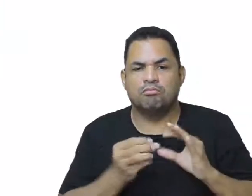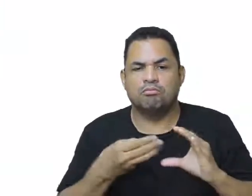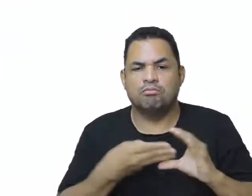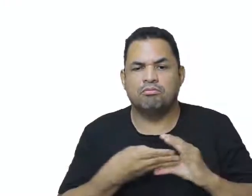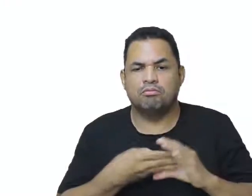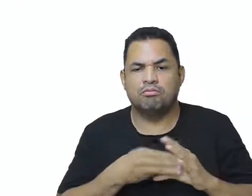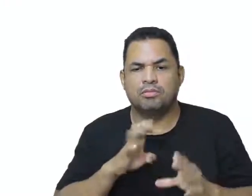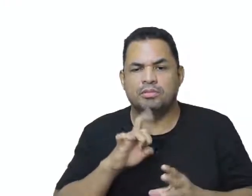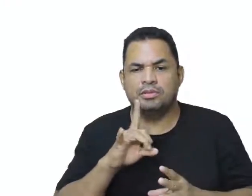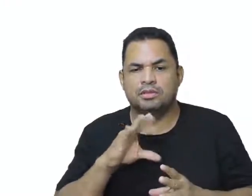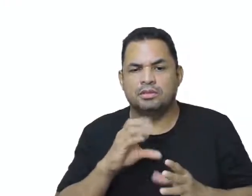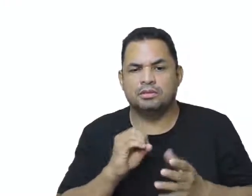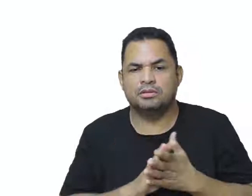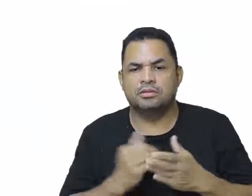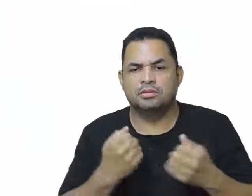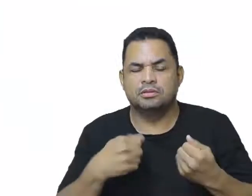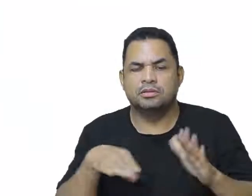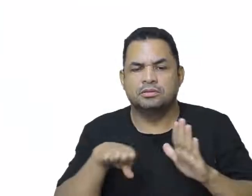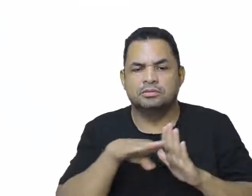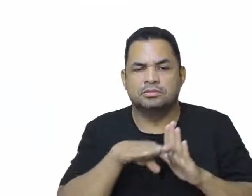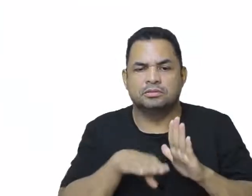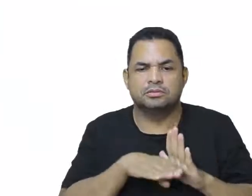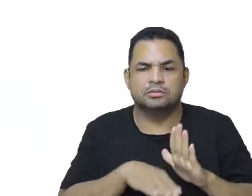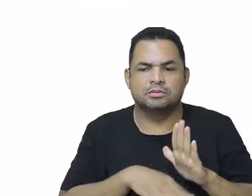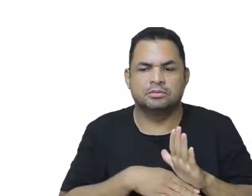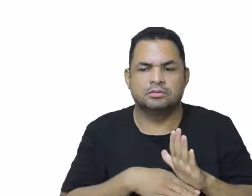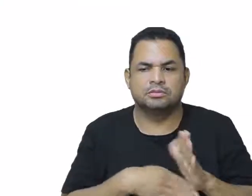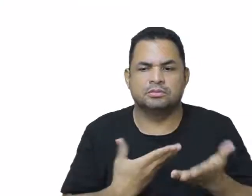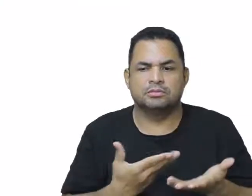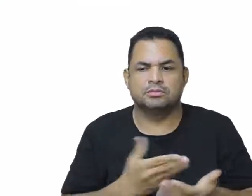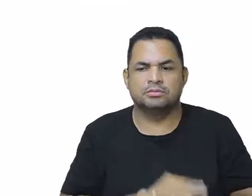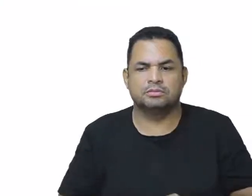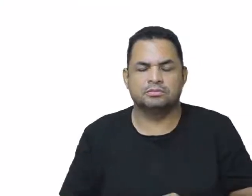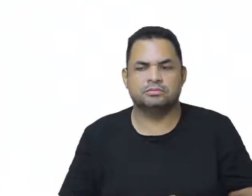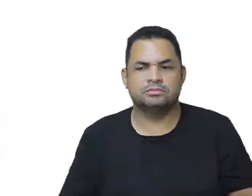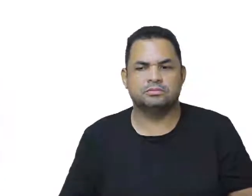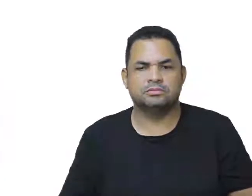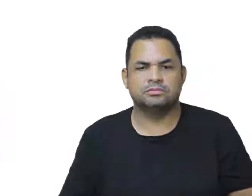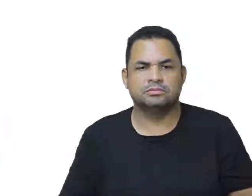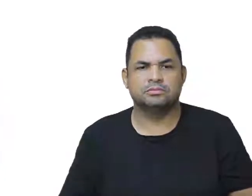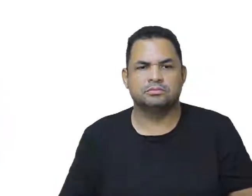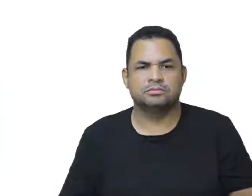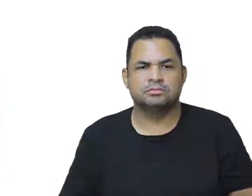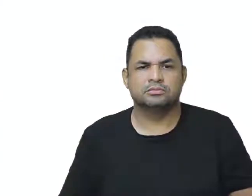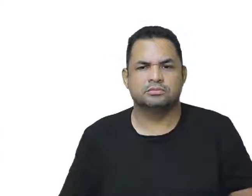os epitélios podem ser classificados em